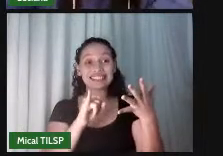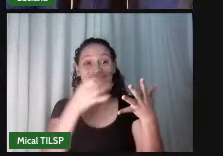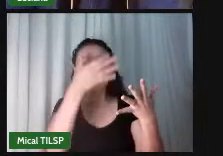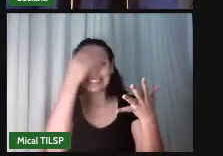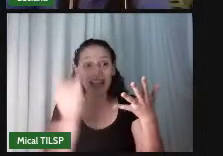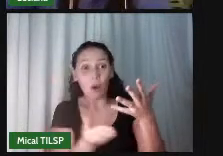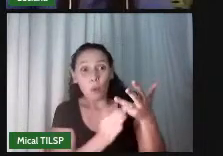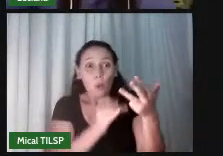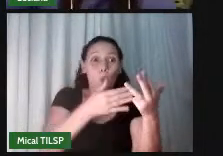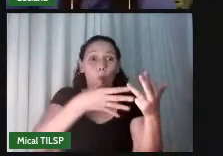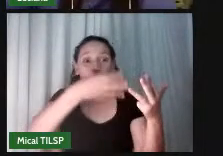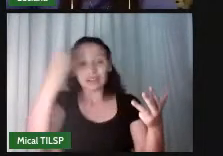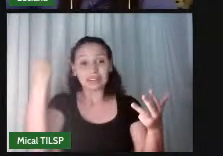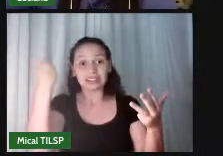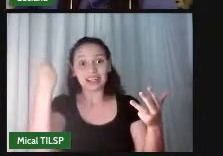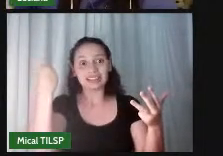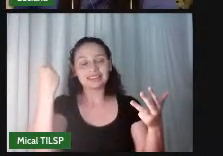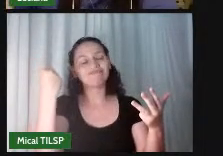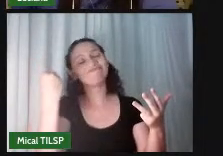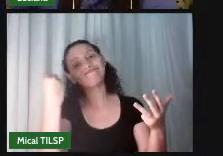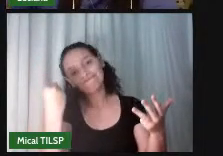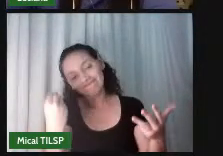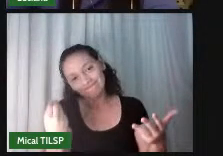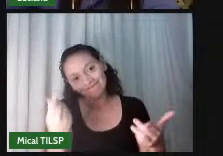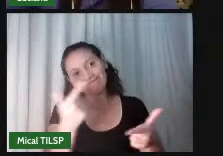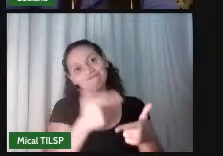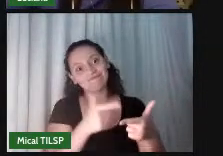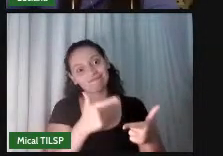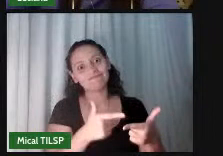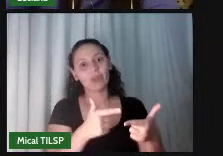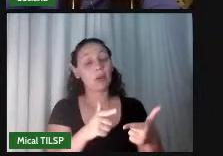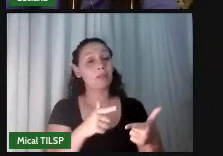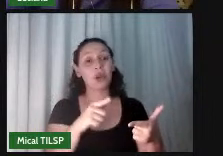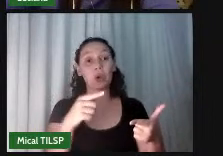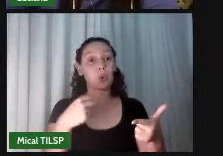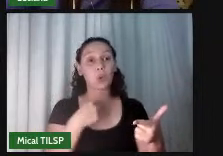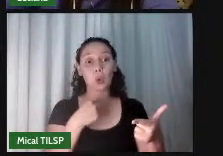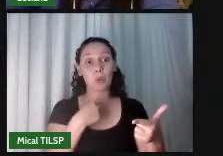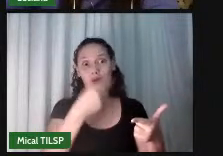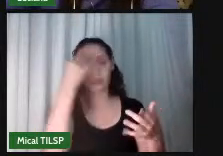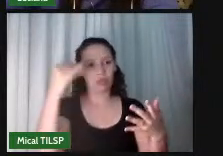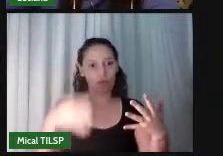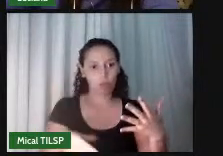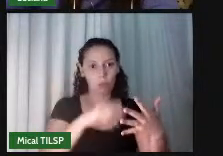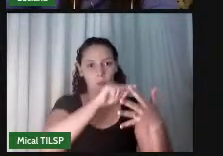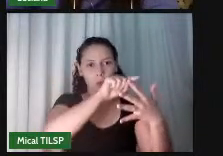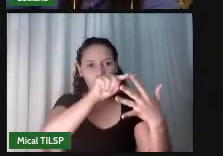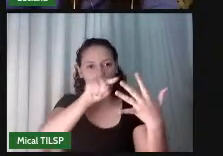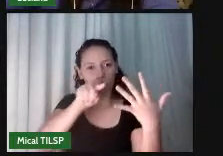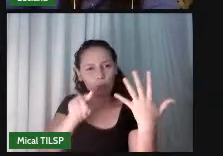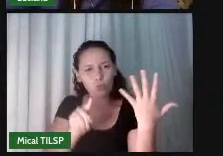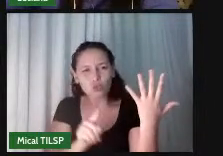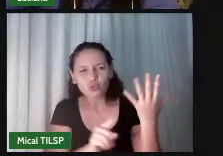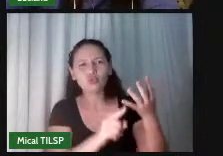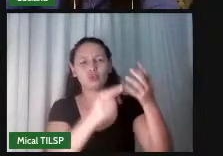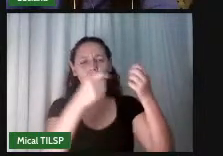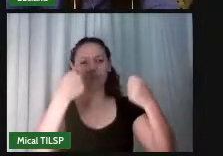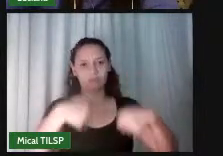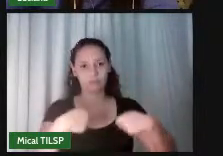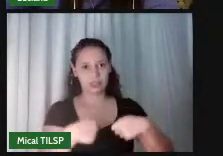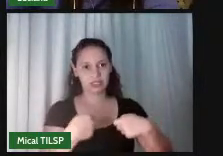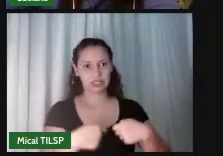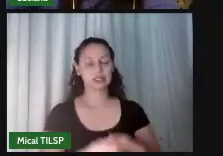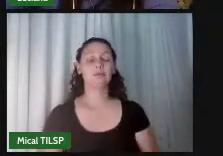bem, bem direitinho, não deixar nada para trás. Então, pensando nisso, o meu trabalho de doutoramento